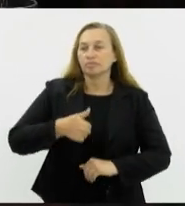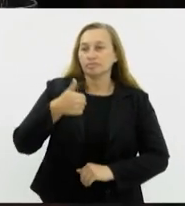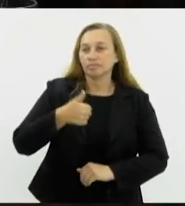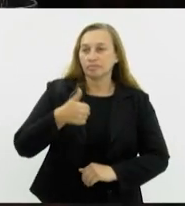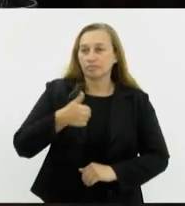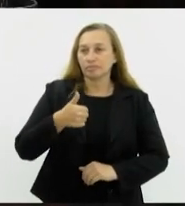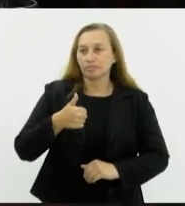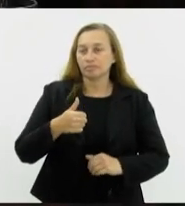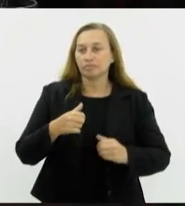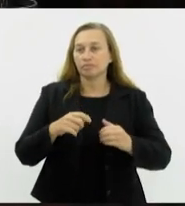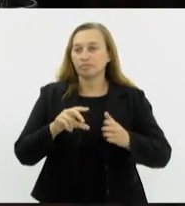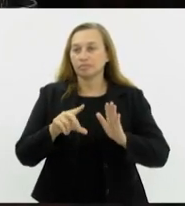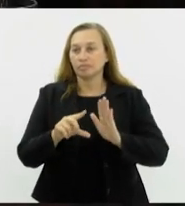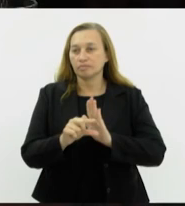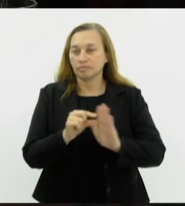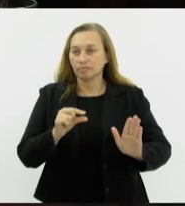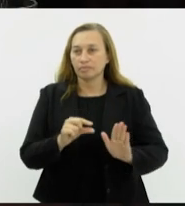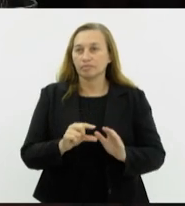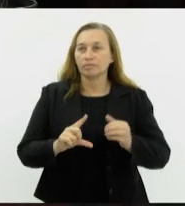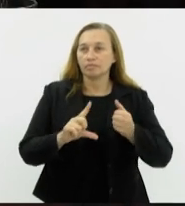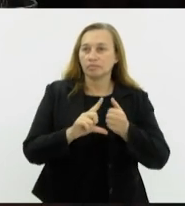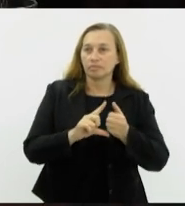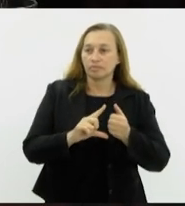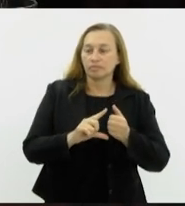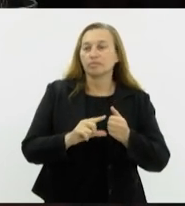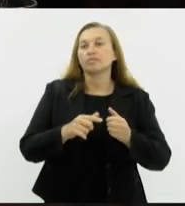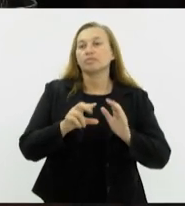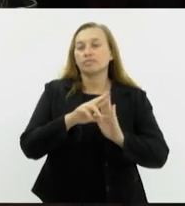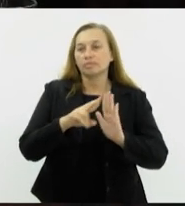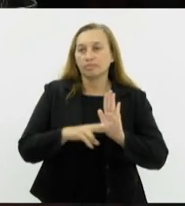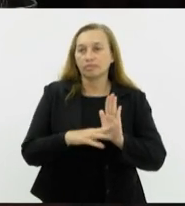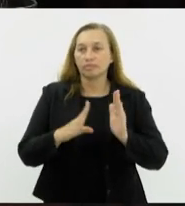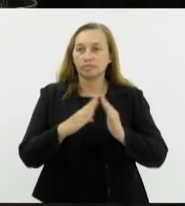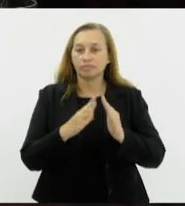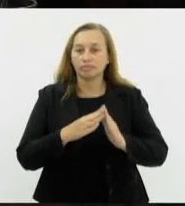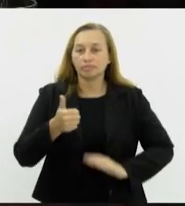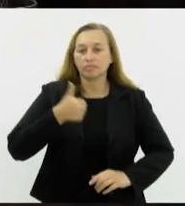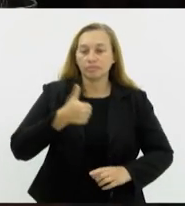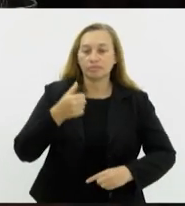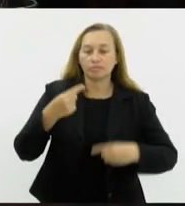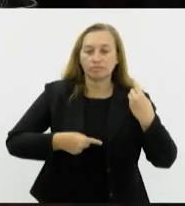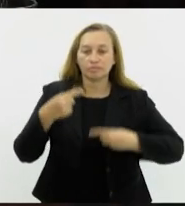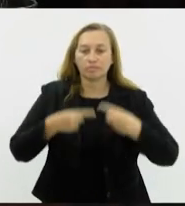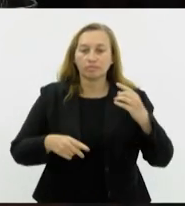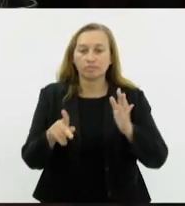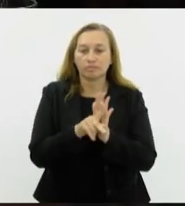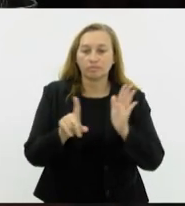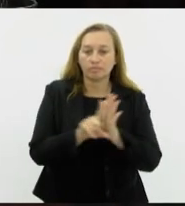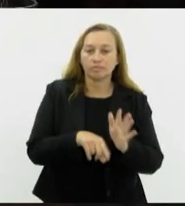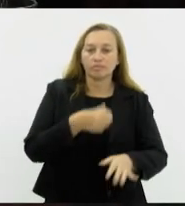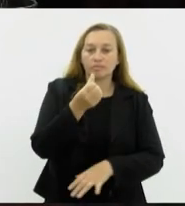artigo 47 do Regimento Interno. Em tramitação ordinária de primeira discussão, projeto de lei